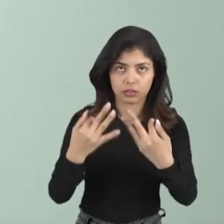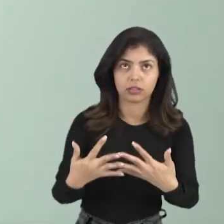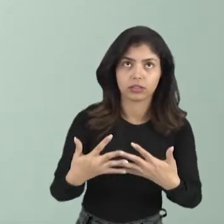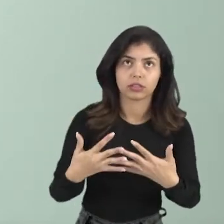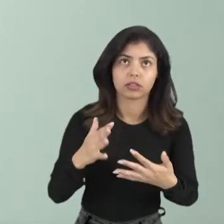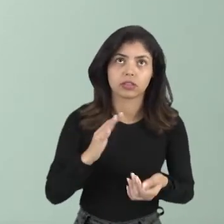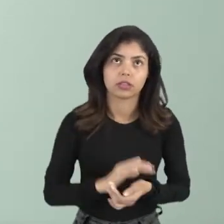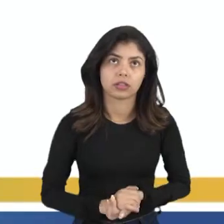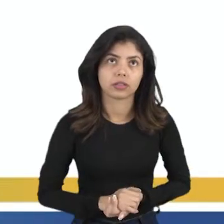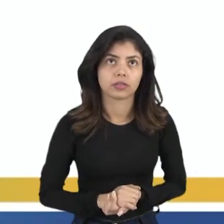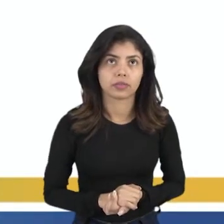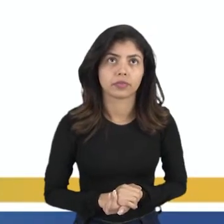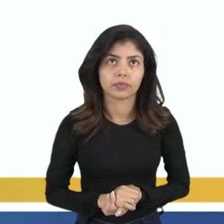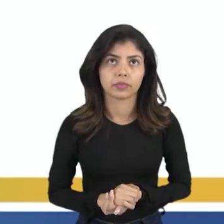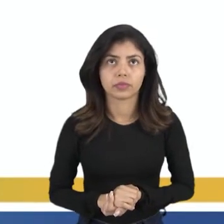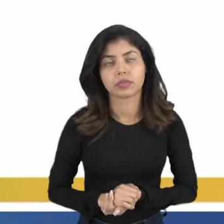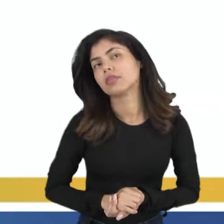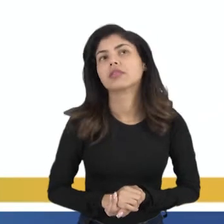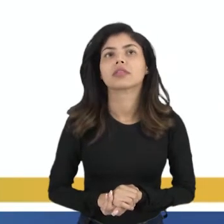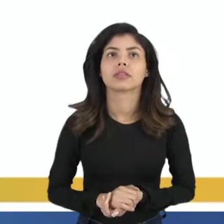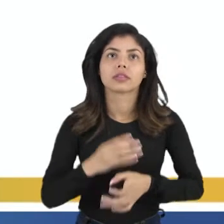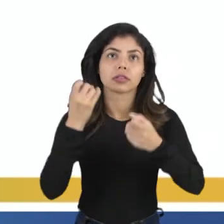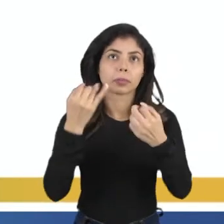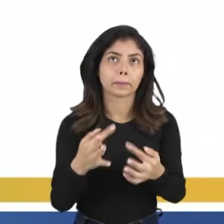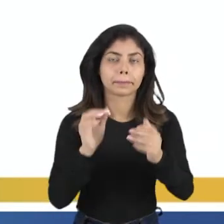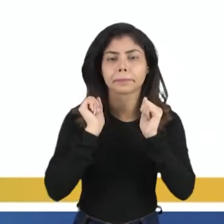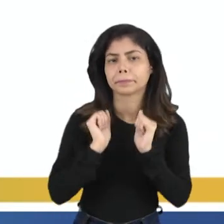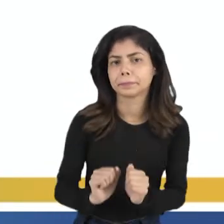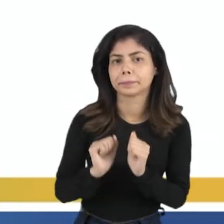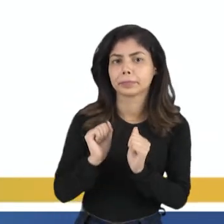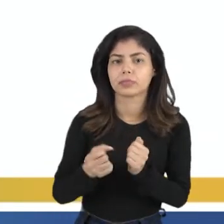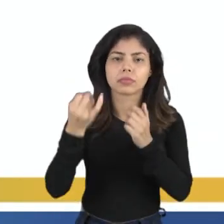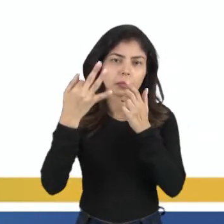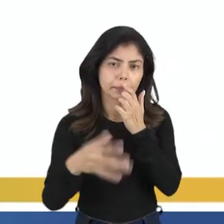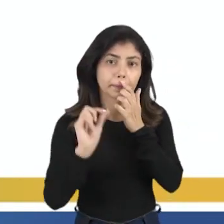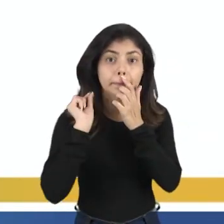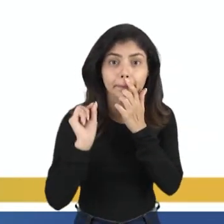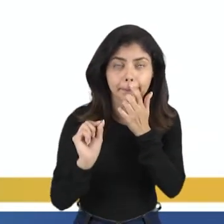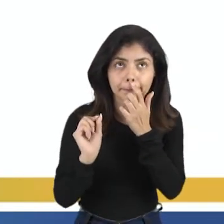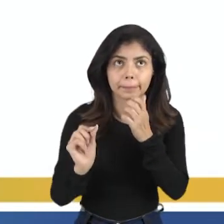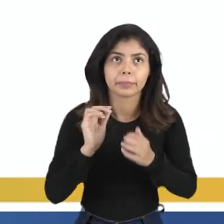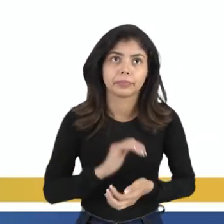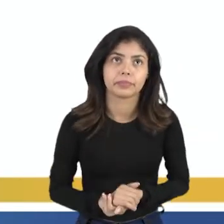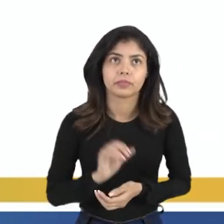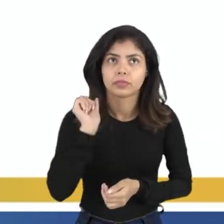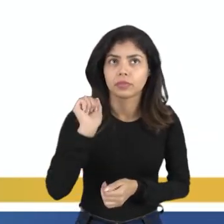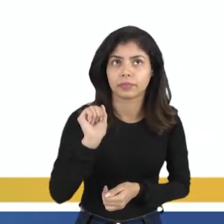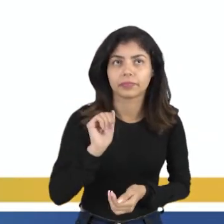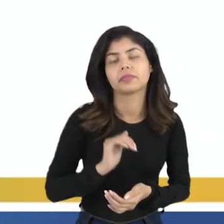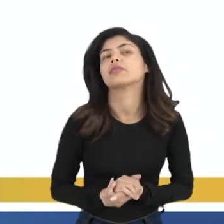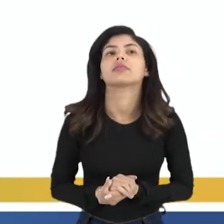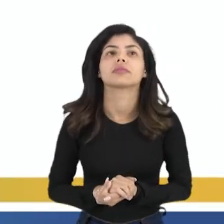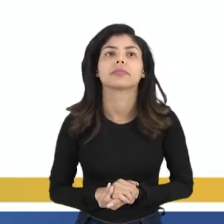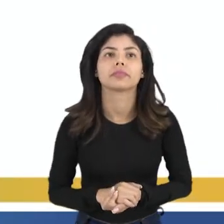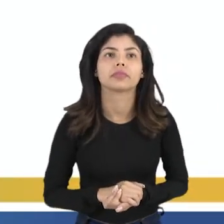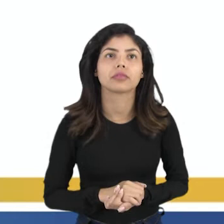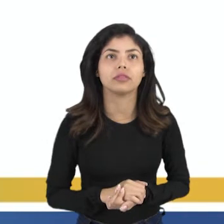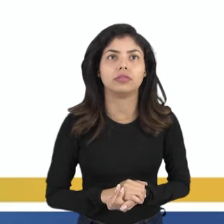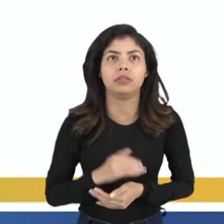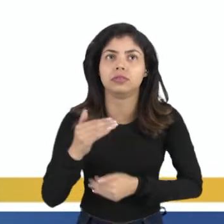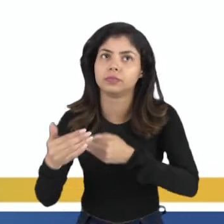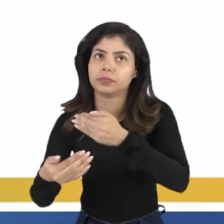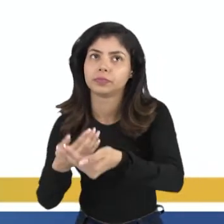intertextualidade. E aí ele vai dizer o seguinte: sobre a intertextualidade explícita, podemos afirmar que a letra A diz o